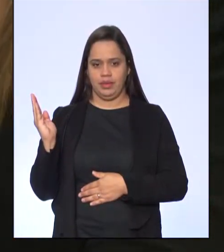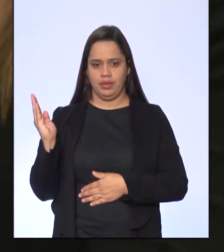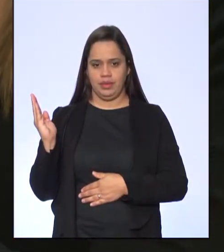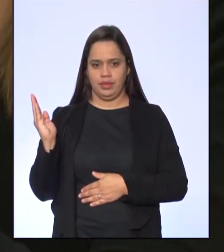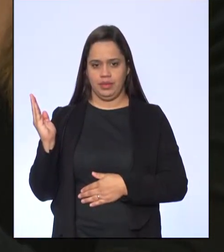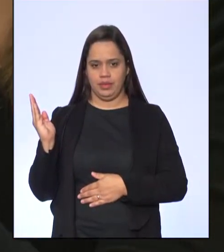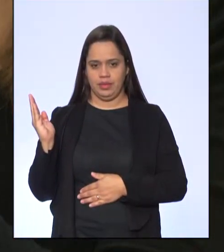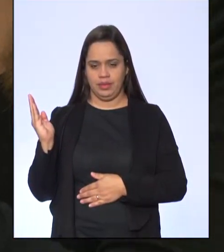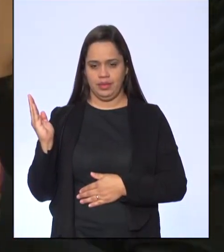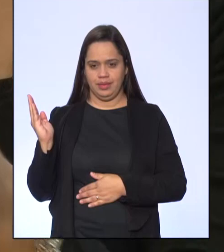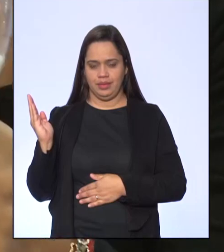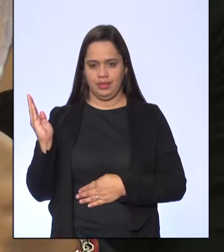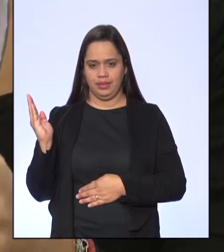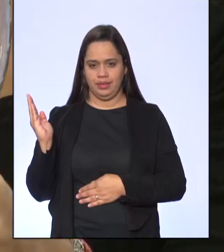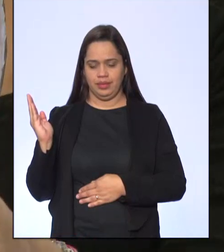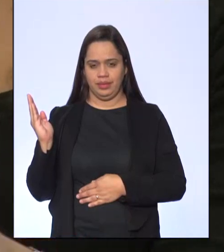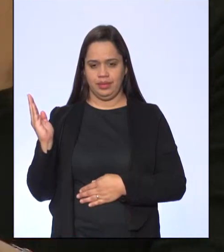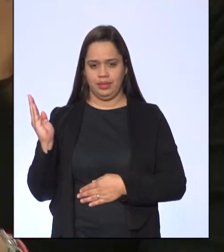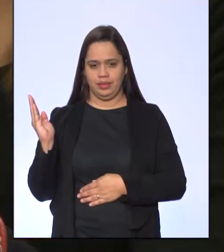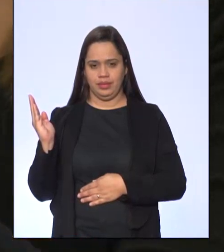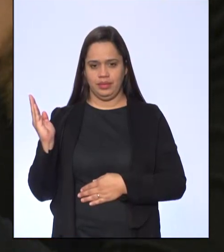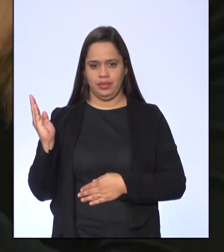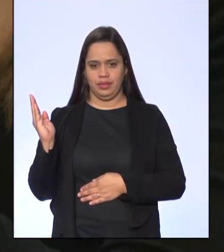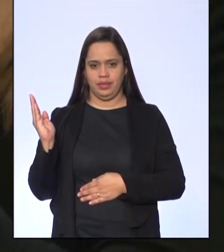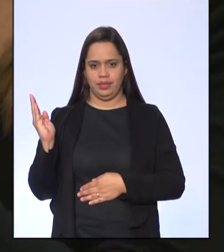Colocar bastante algodãozinho.